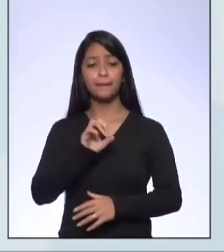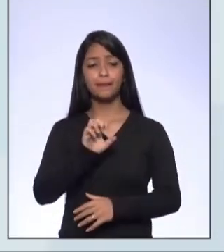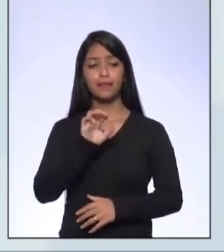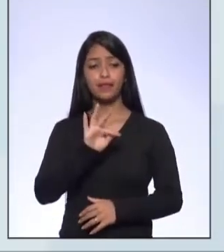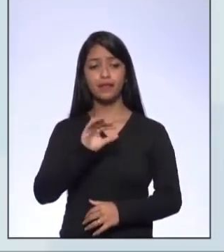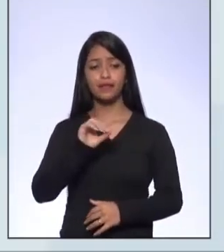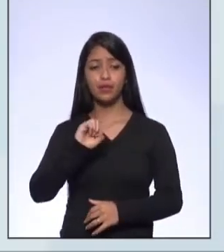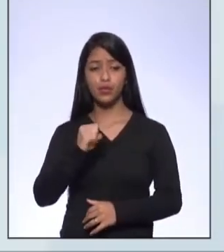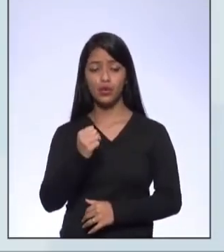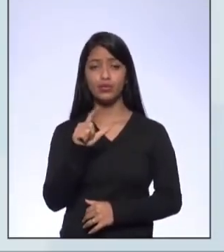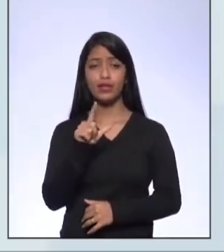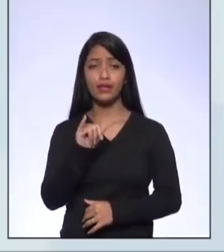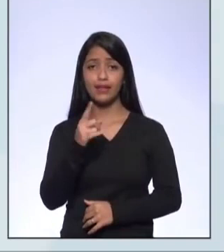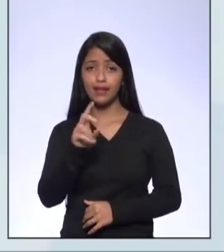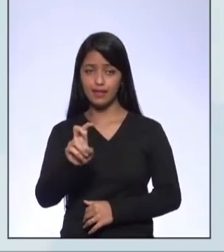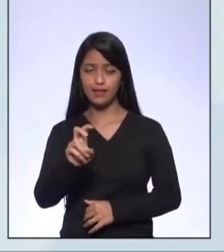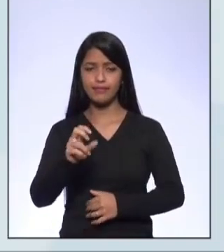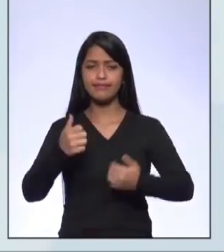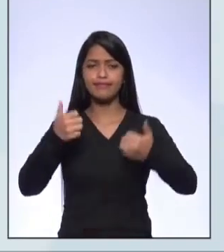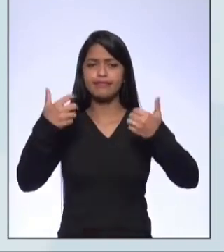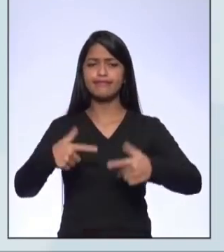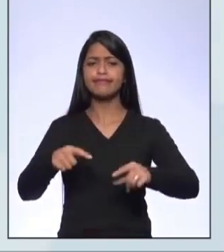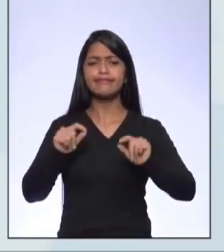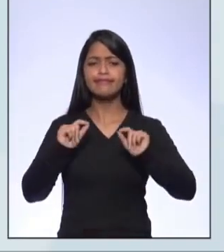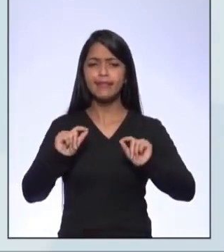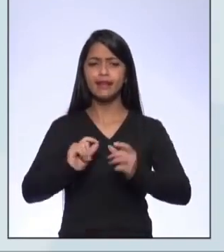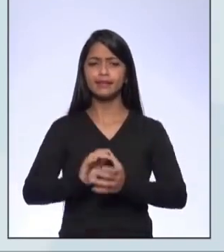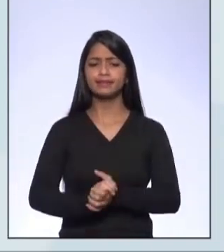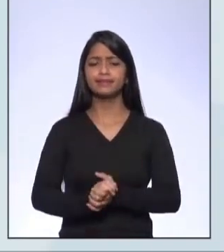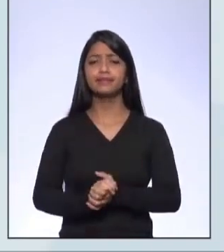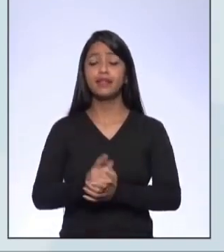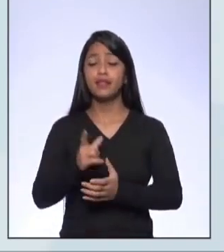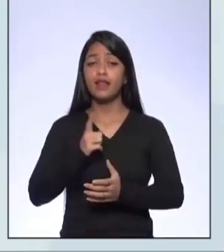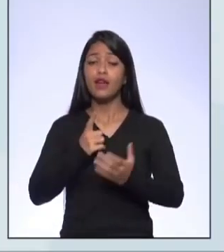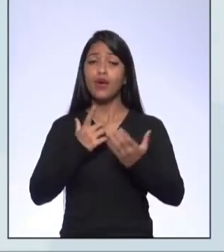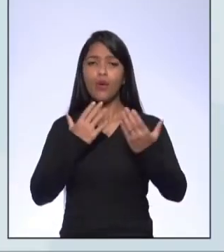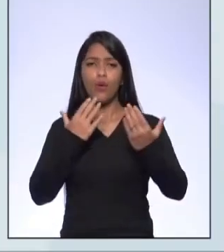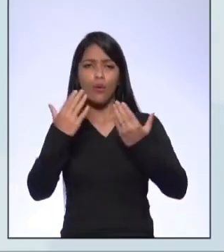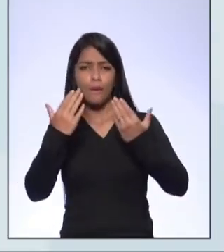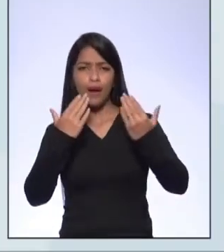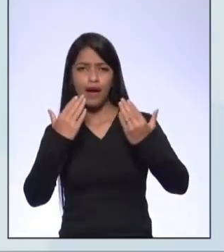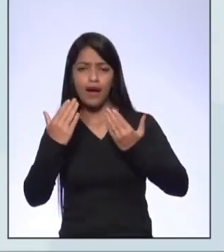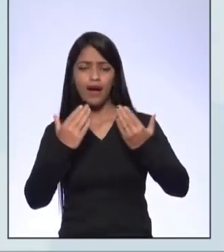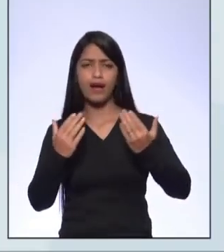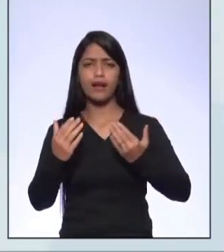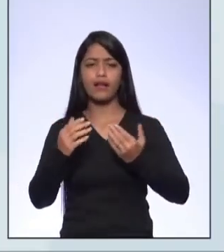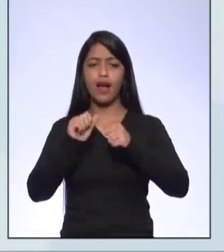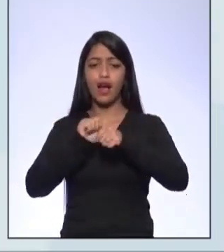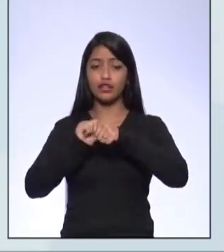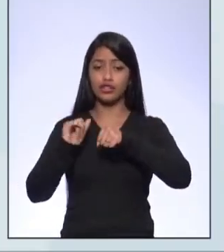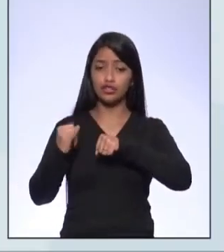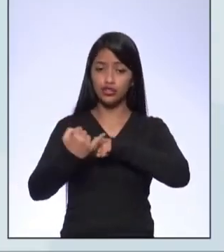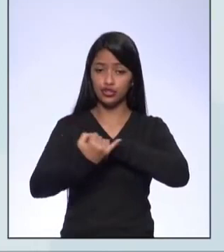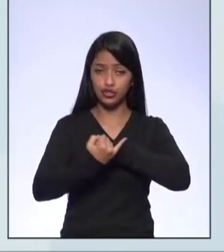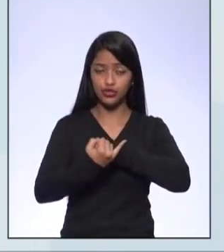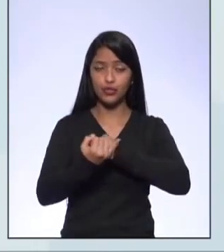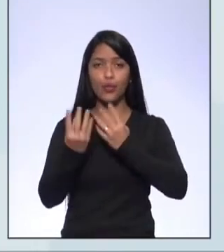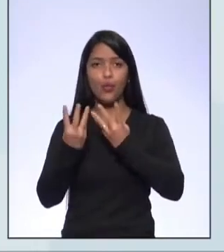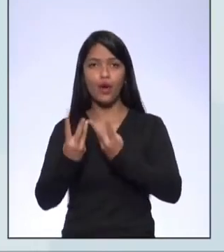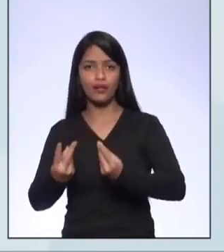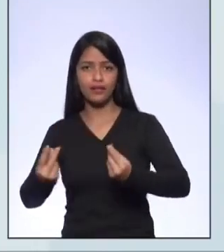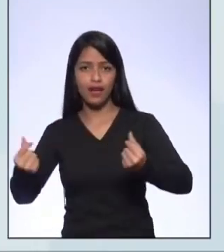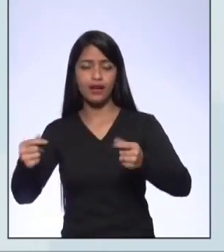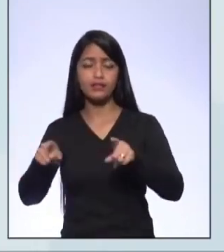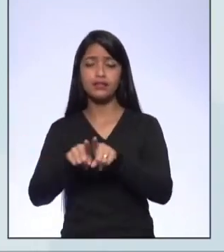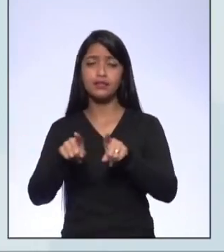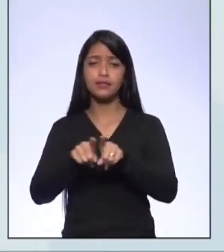EF08LI15, utilizar de modo inteligível as formas comparativas e superlativas de adjetivos para